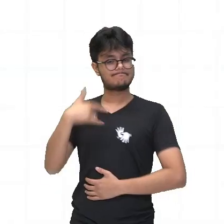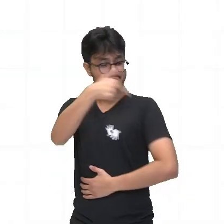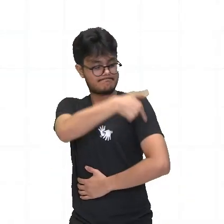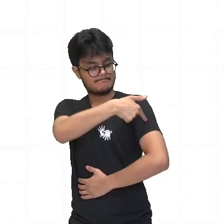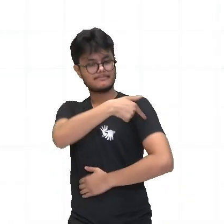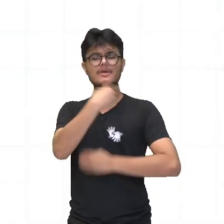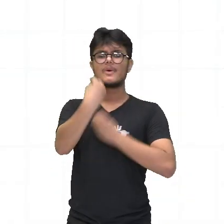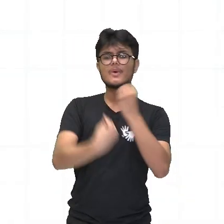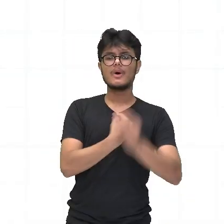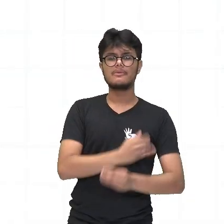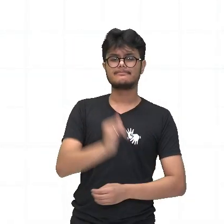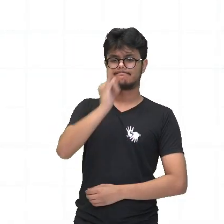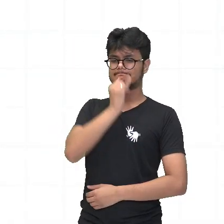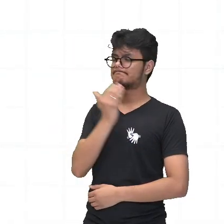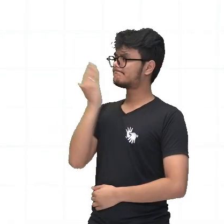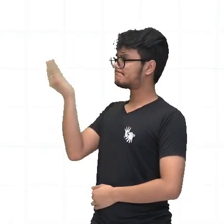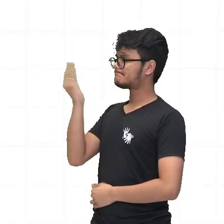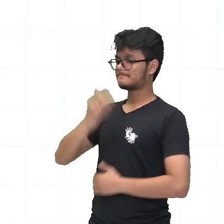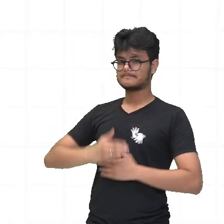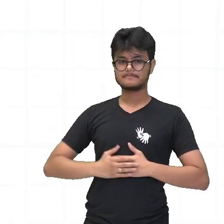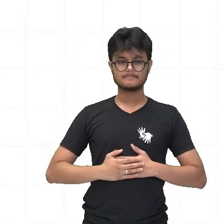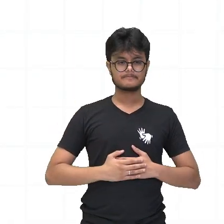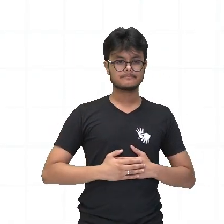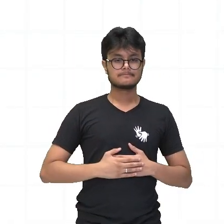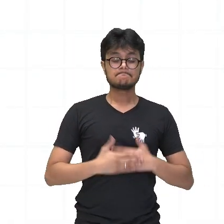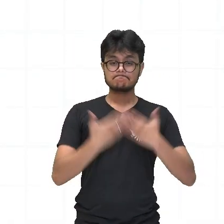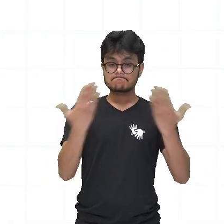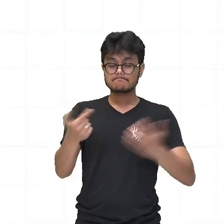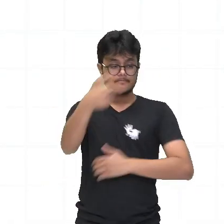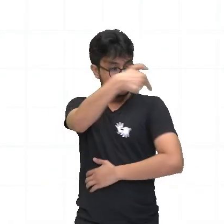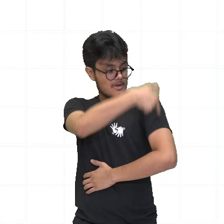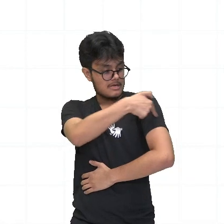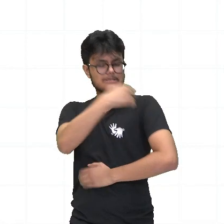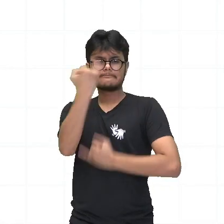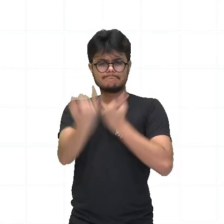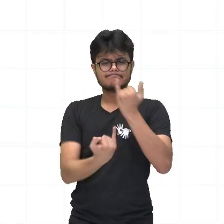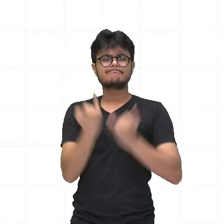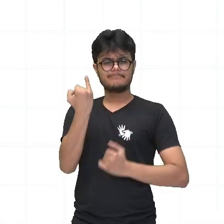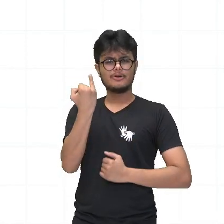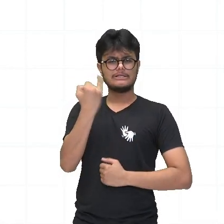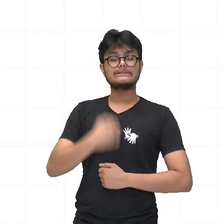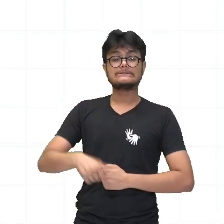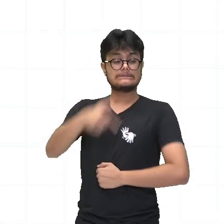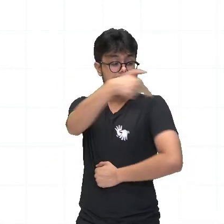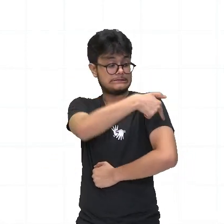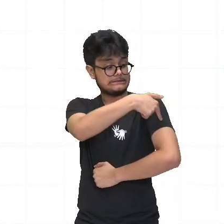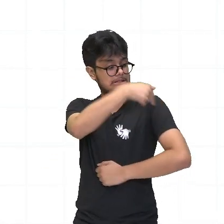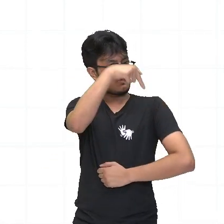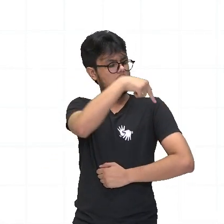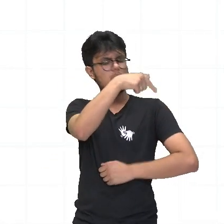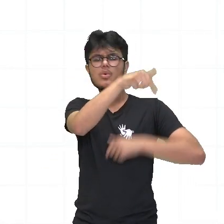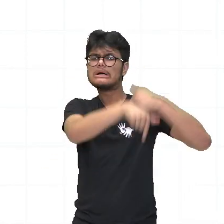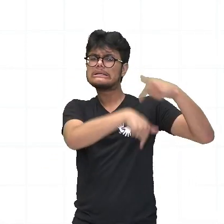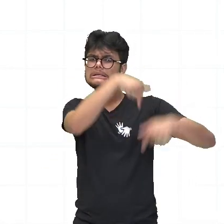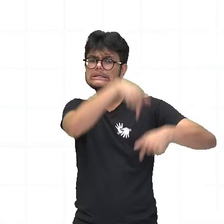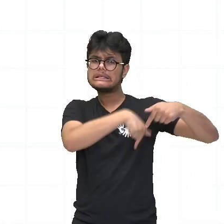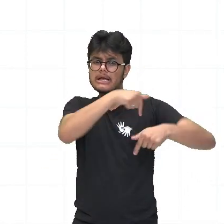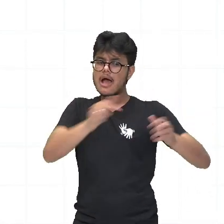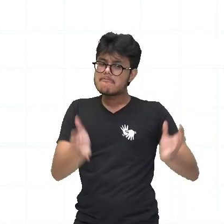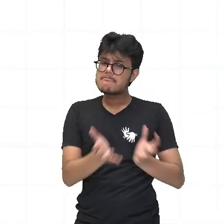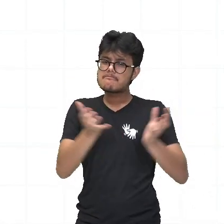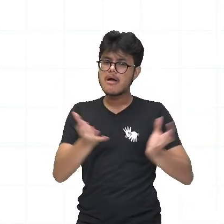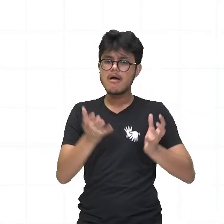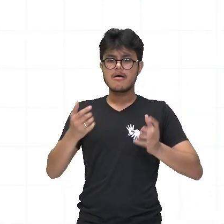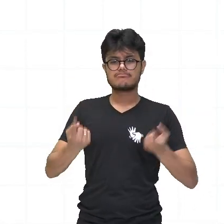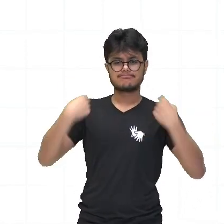ela funciona. Olha só, as vacinas são substâncias que estimulam o nosso sistema imunológico. A